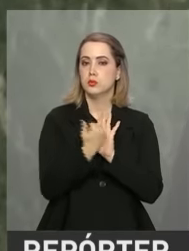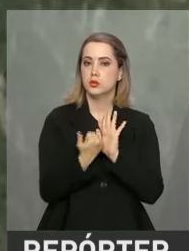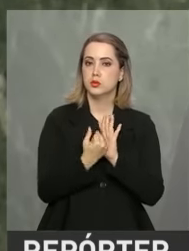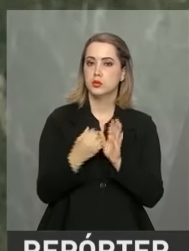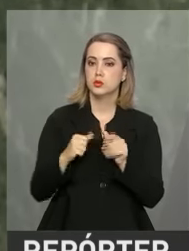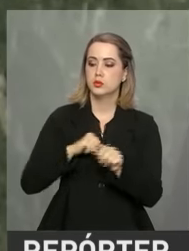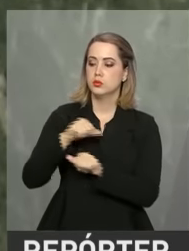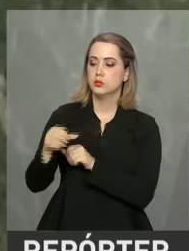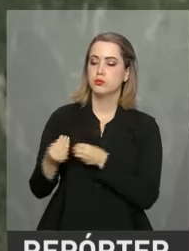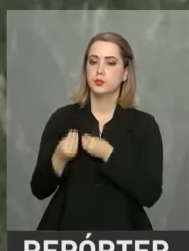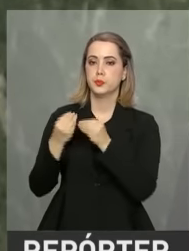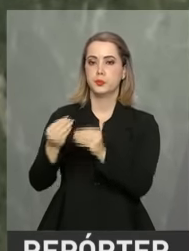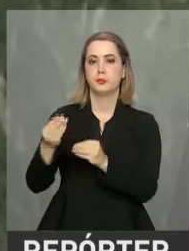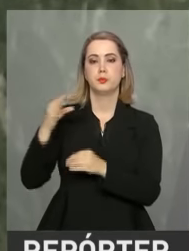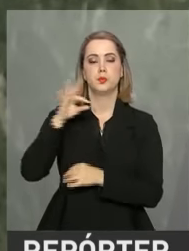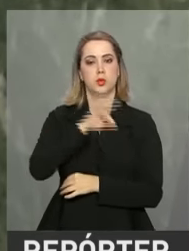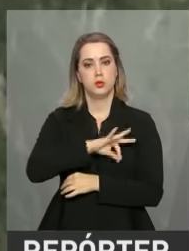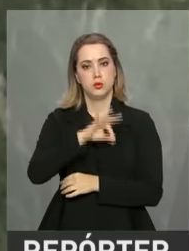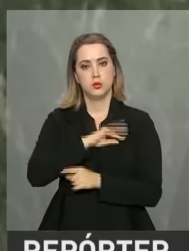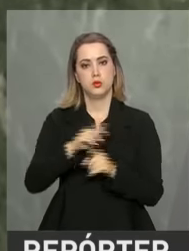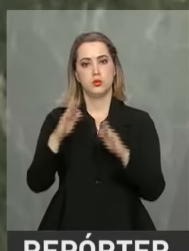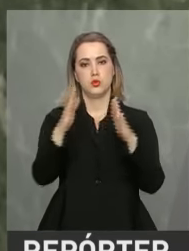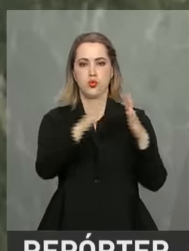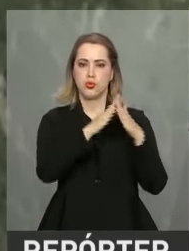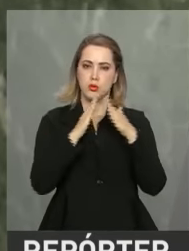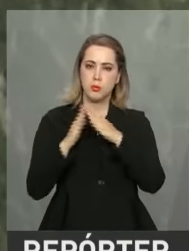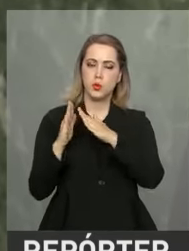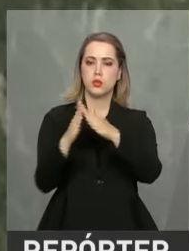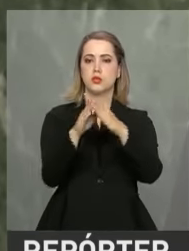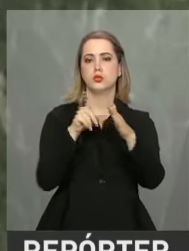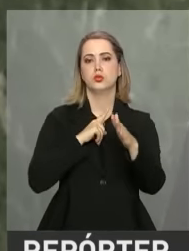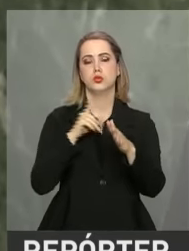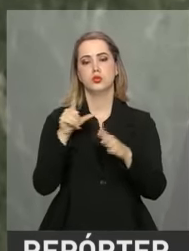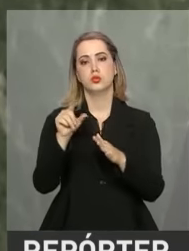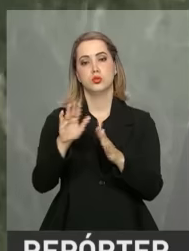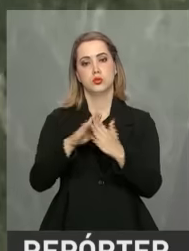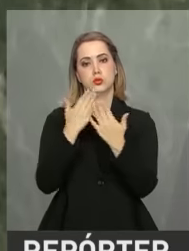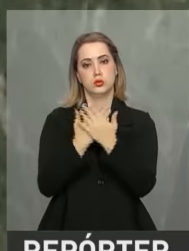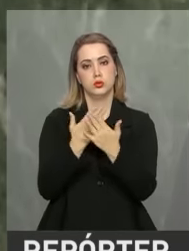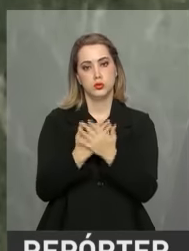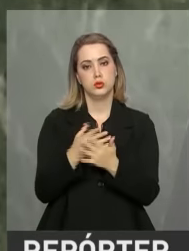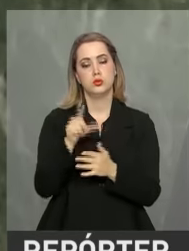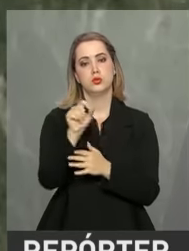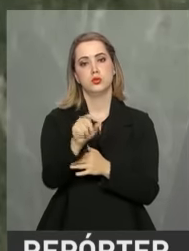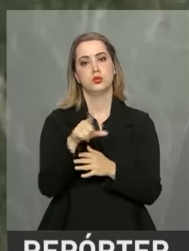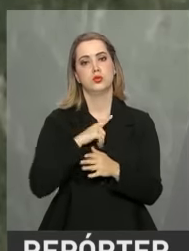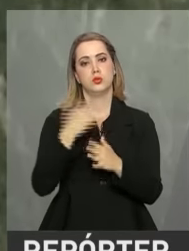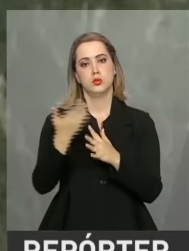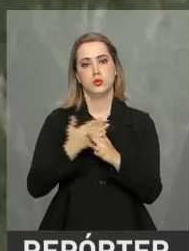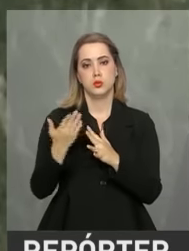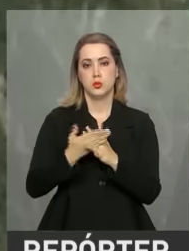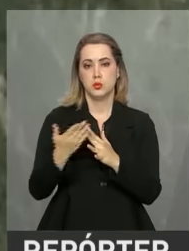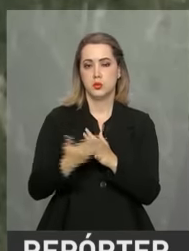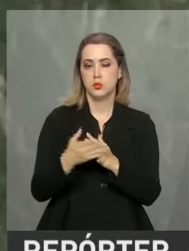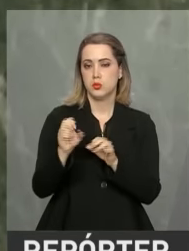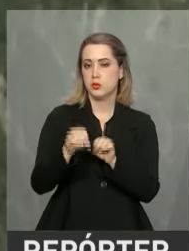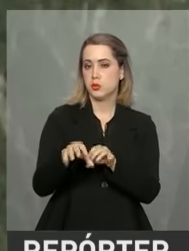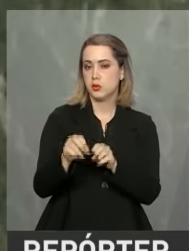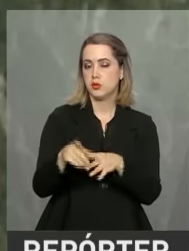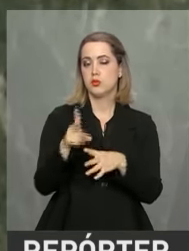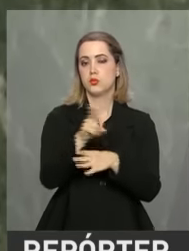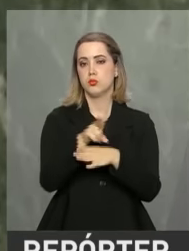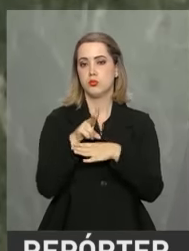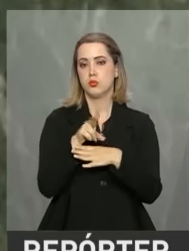renda e de acesso à habitação e à educação, inclusive por meio de financiamento a estudantes de